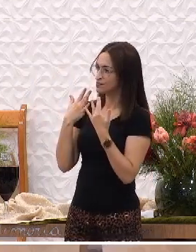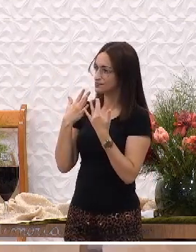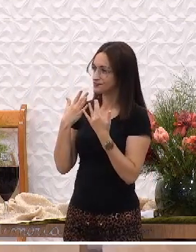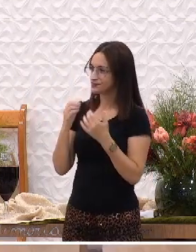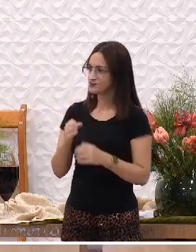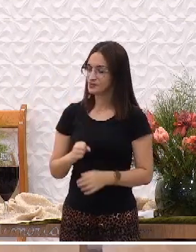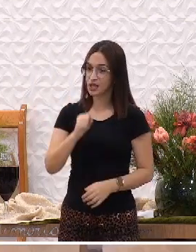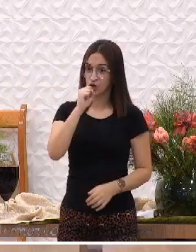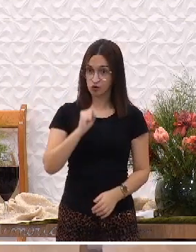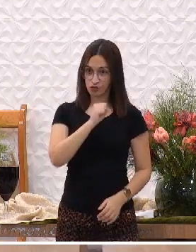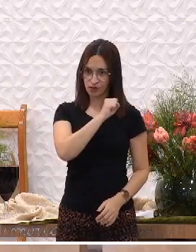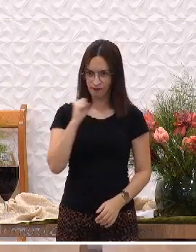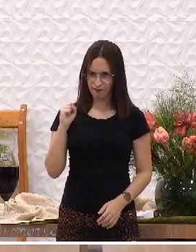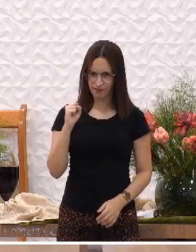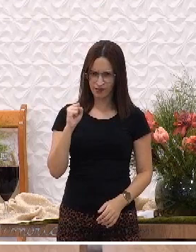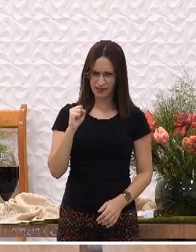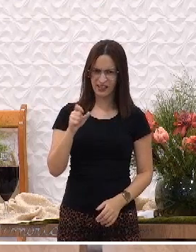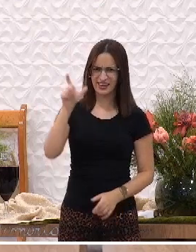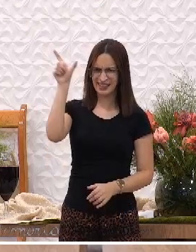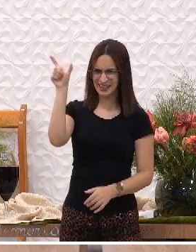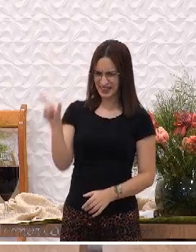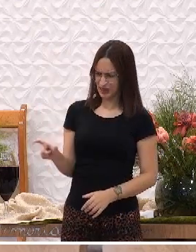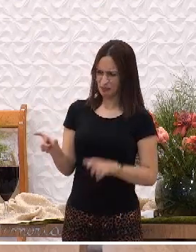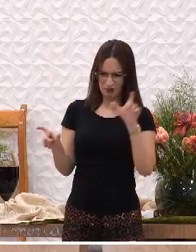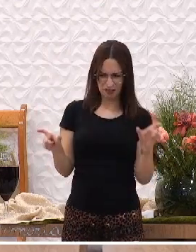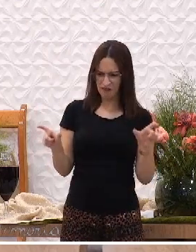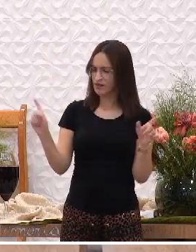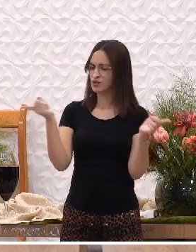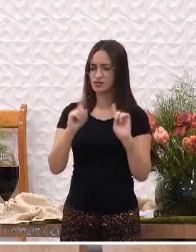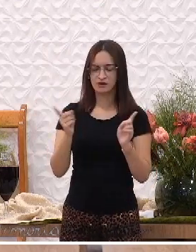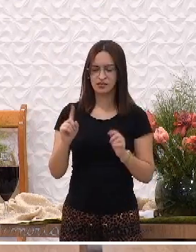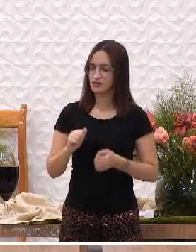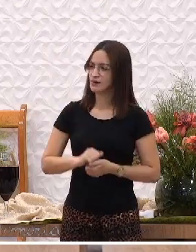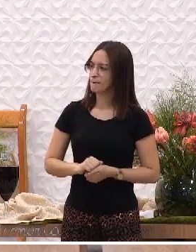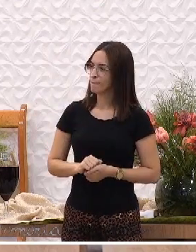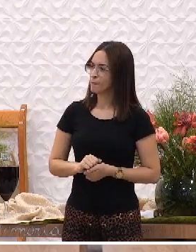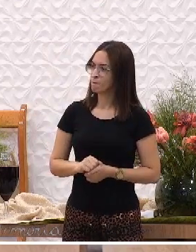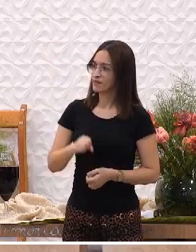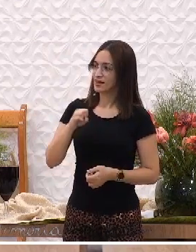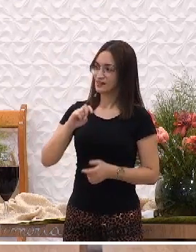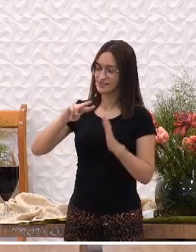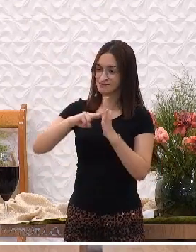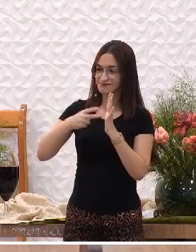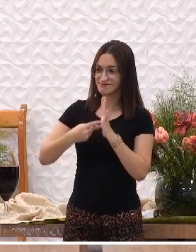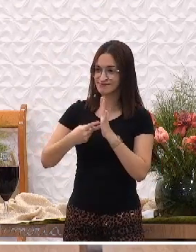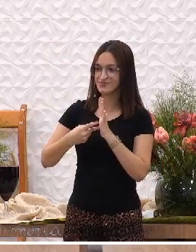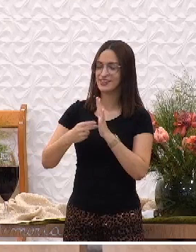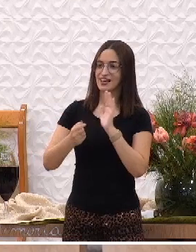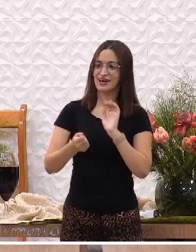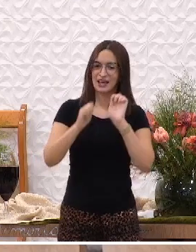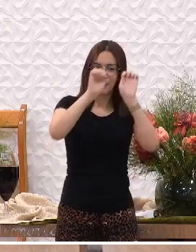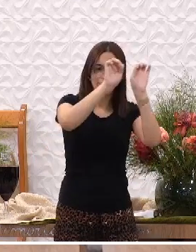eles não são apenas símbolos, né? Eles significam, selam e abençoam aqueles que estão no pacto da